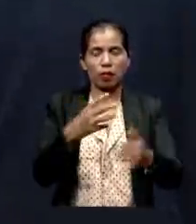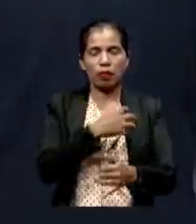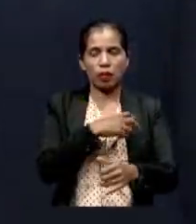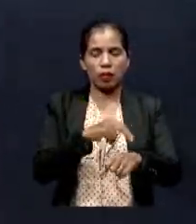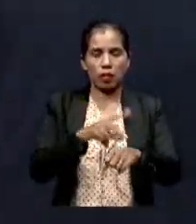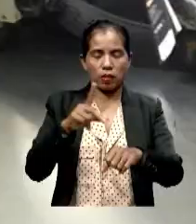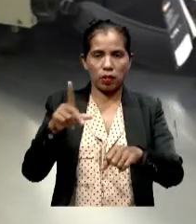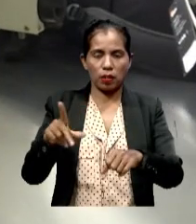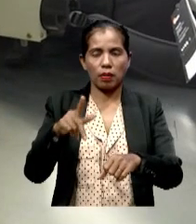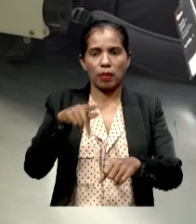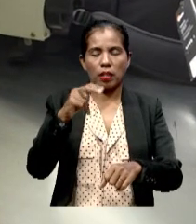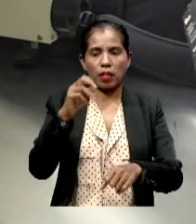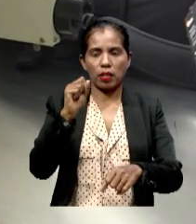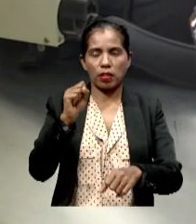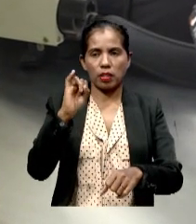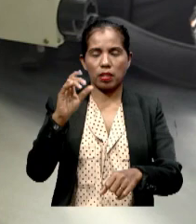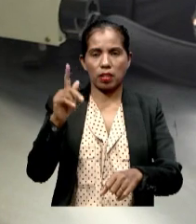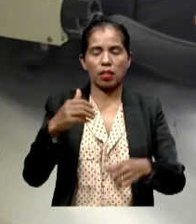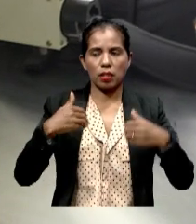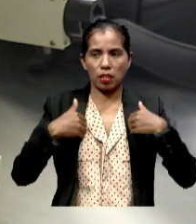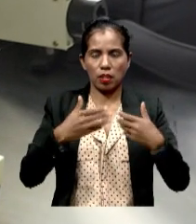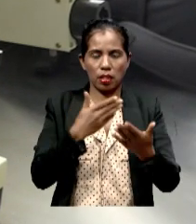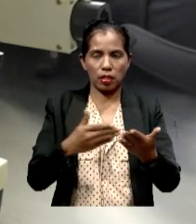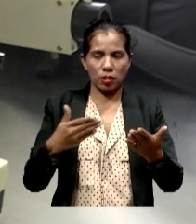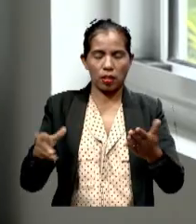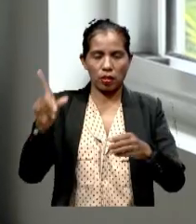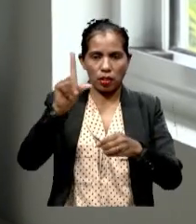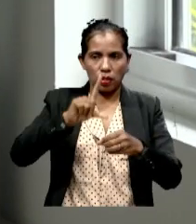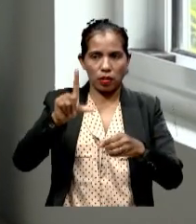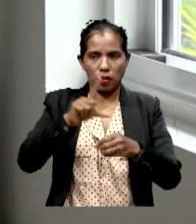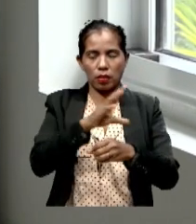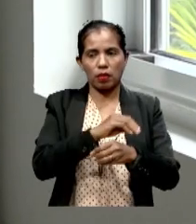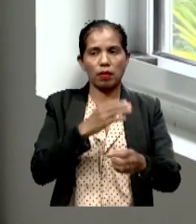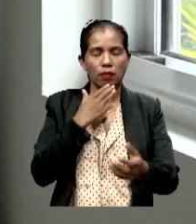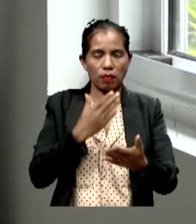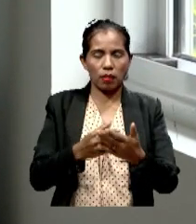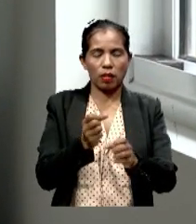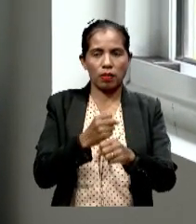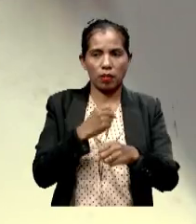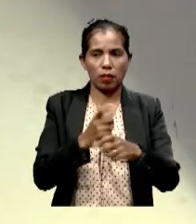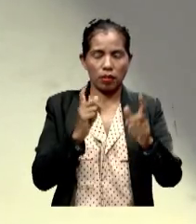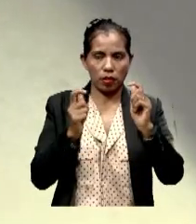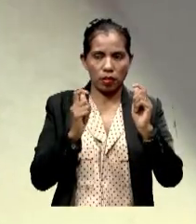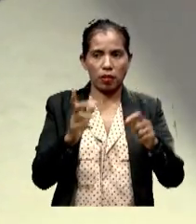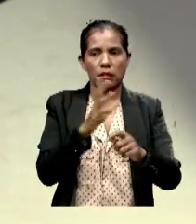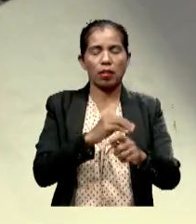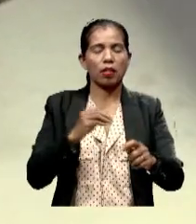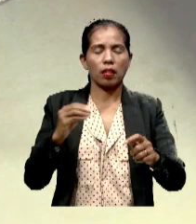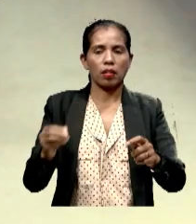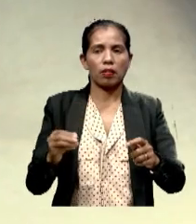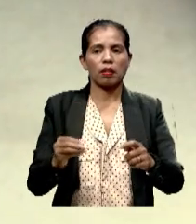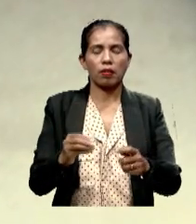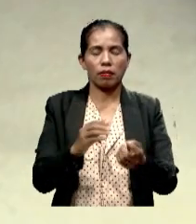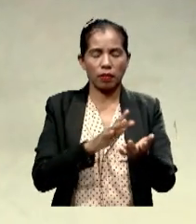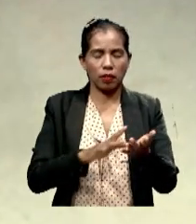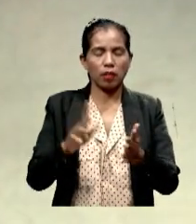Servis Investigasi Kriminal PNSIK iha fasilidade no laboratorio Moderu Tebes atau lo teste no examinasi ba droga no